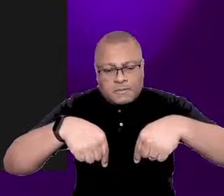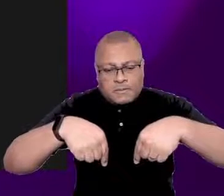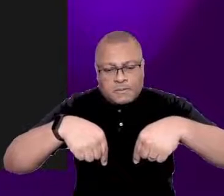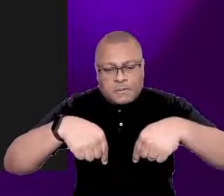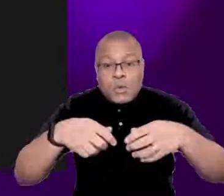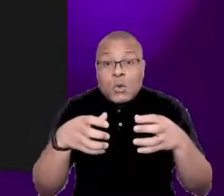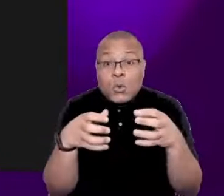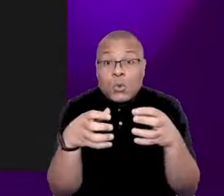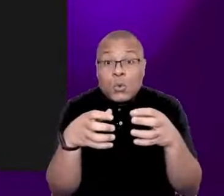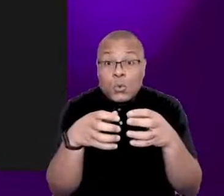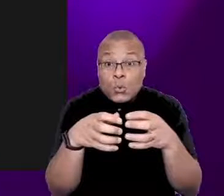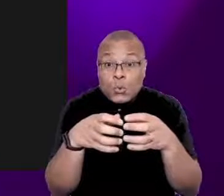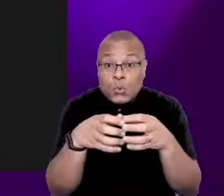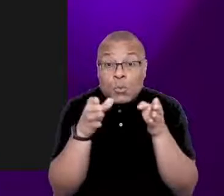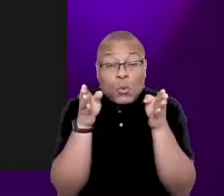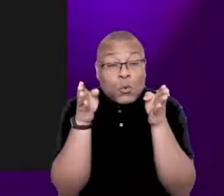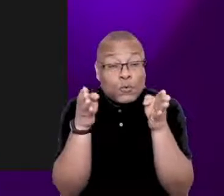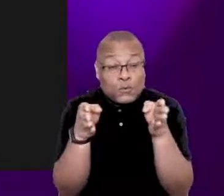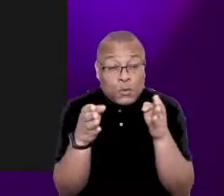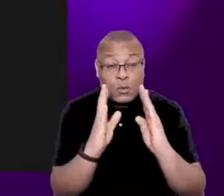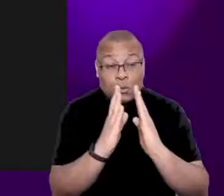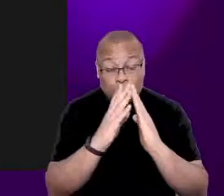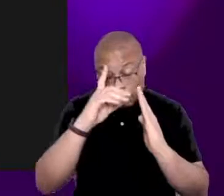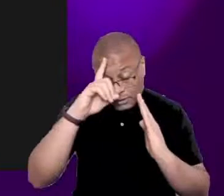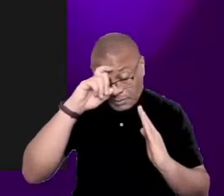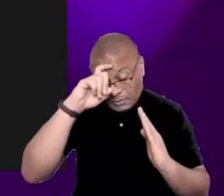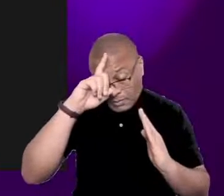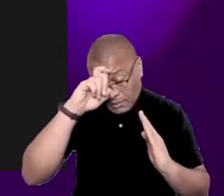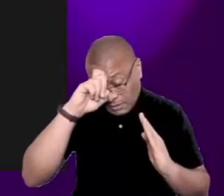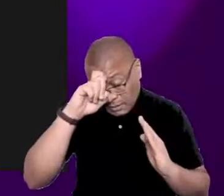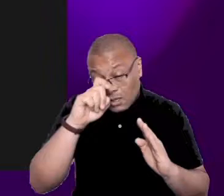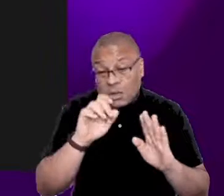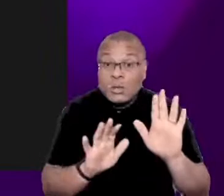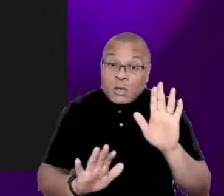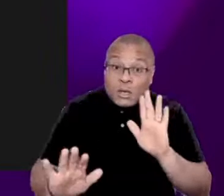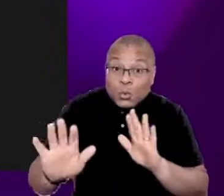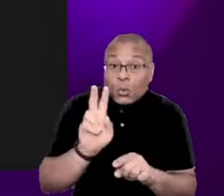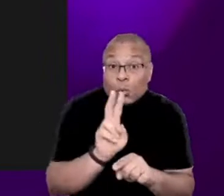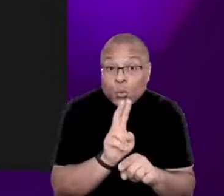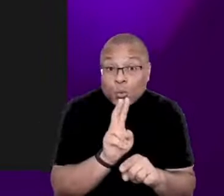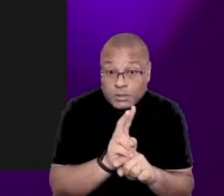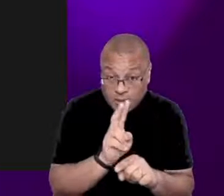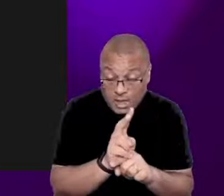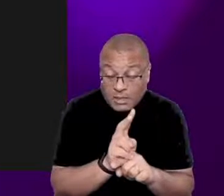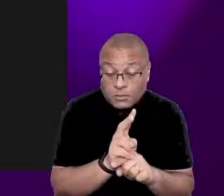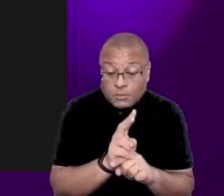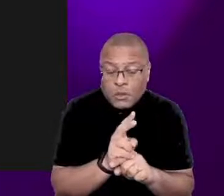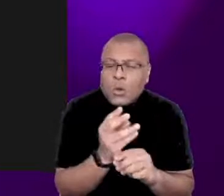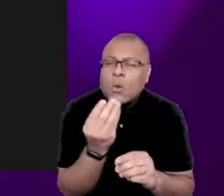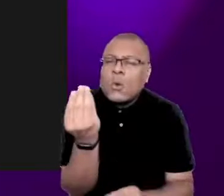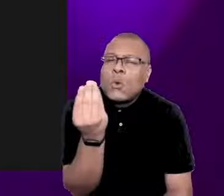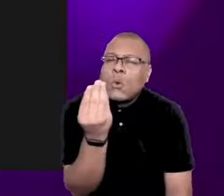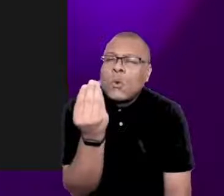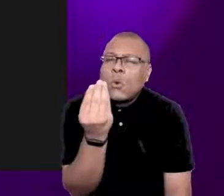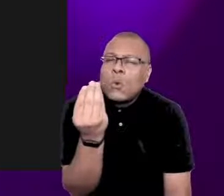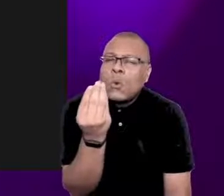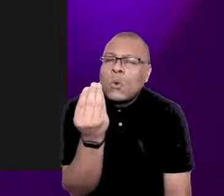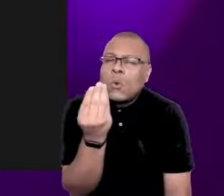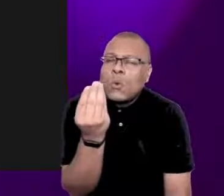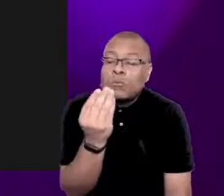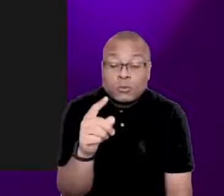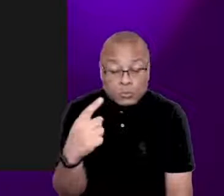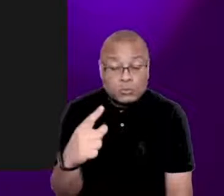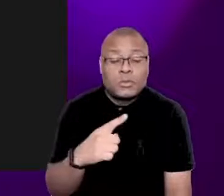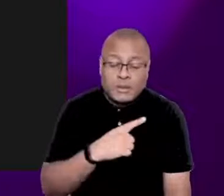nosso sistema está muito focado em hospitais, né, e também linhas de cuidado de outpatient, né? Como que a gente